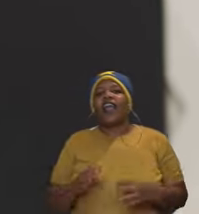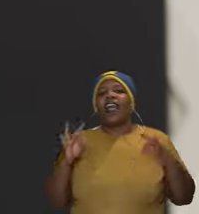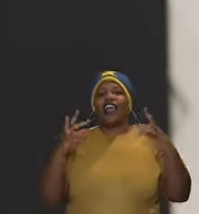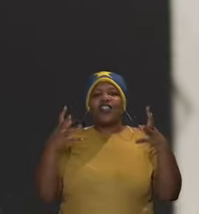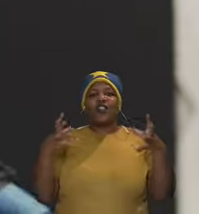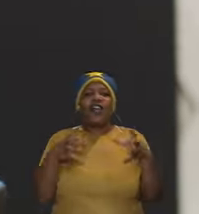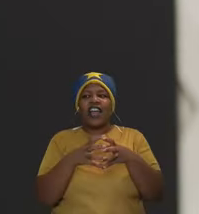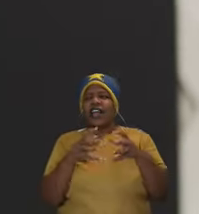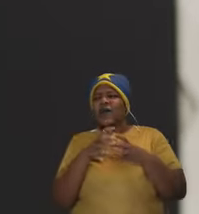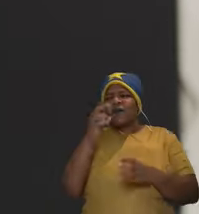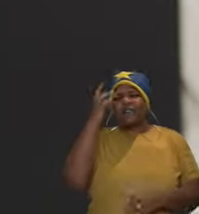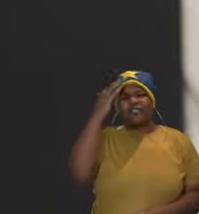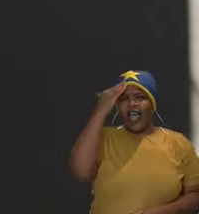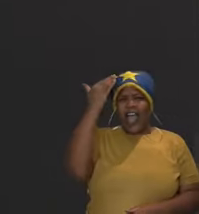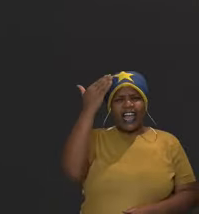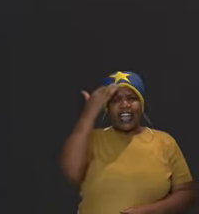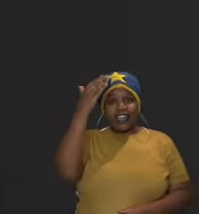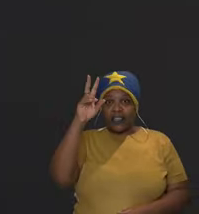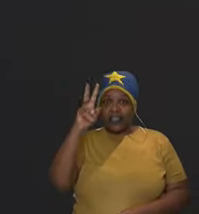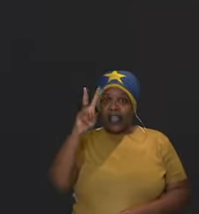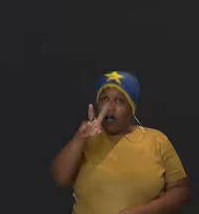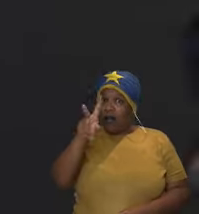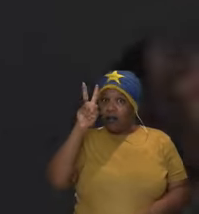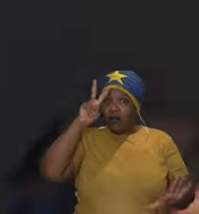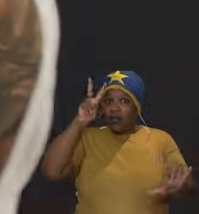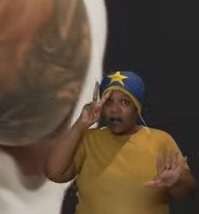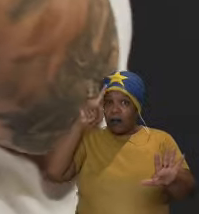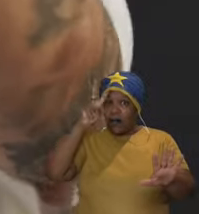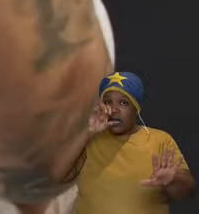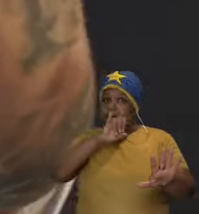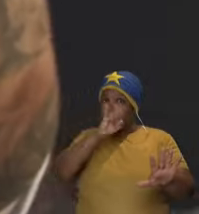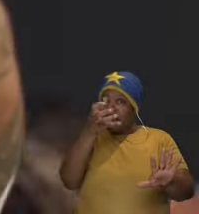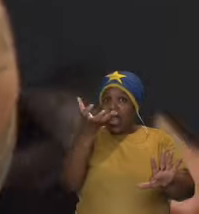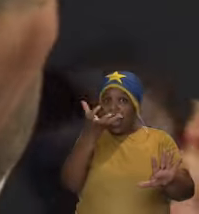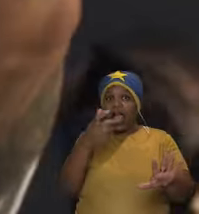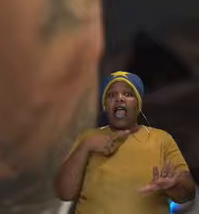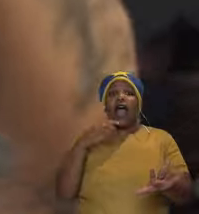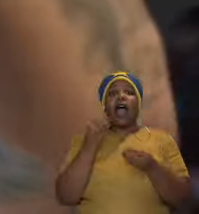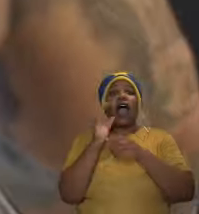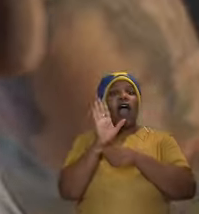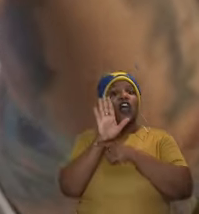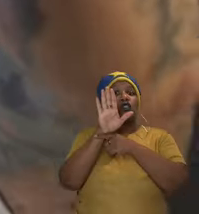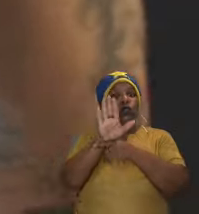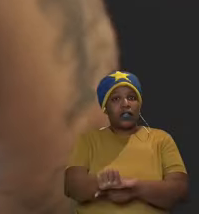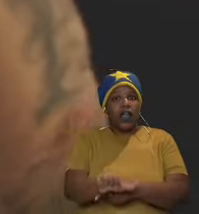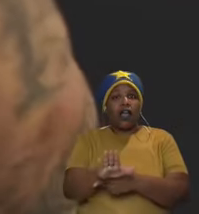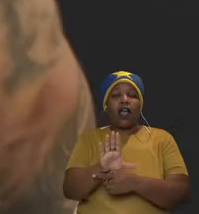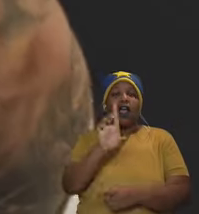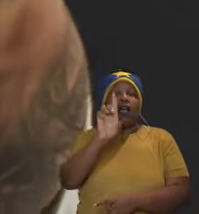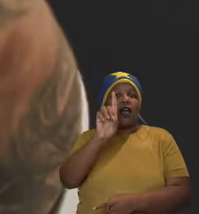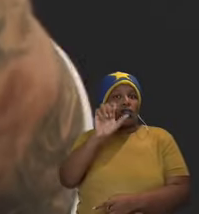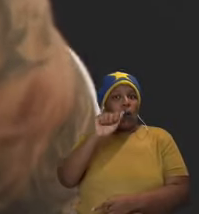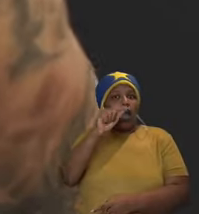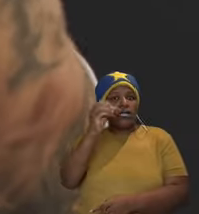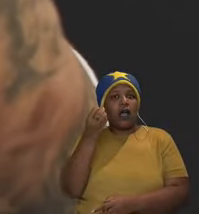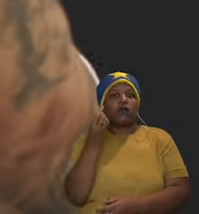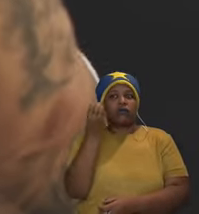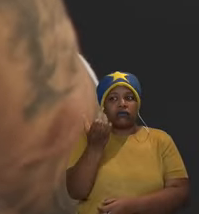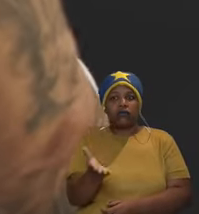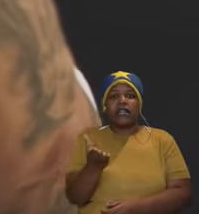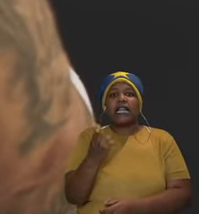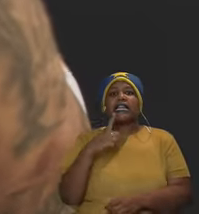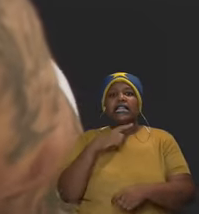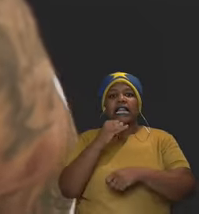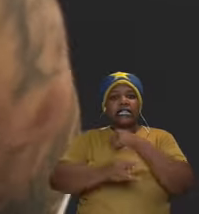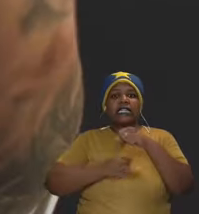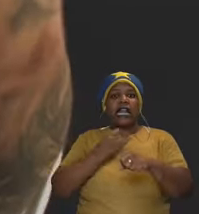só agradecer, beleza? Lembrando, pra você fazer sua doação, acessa o site